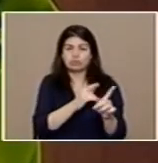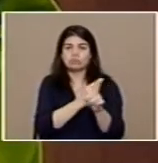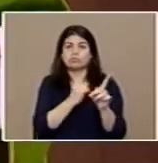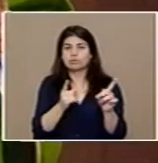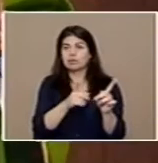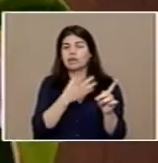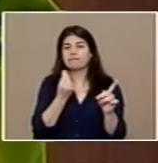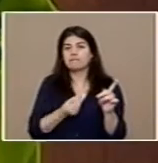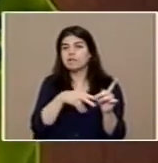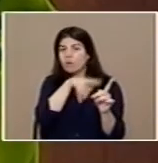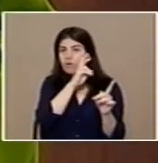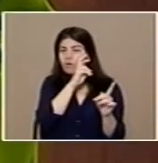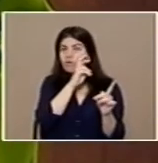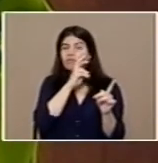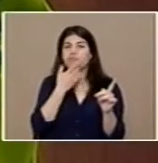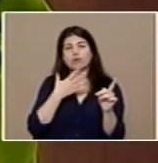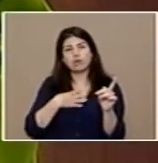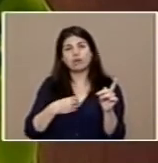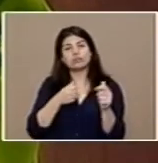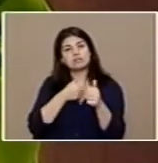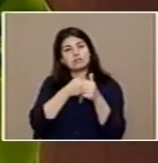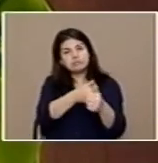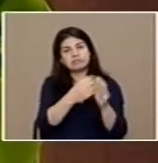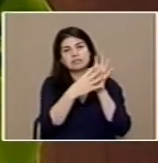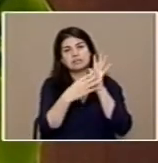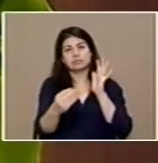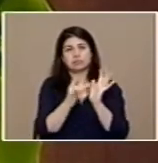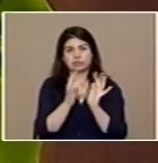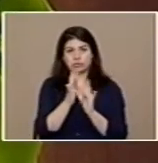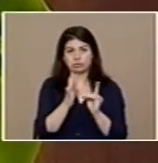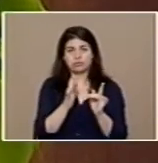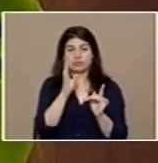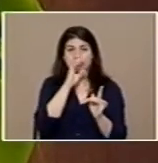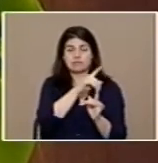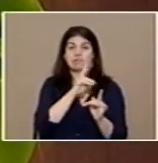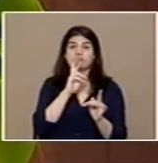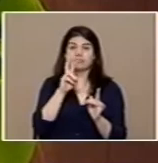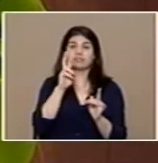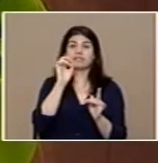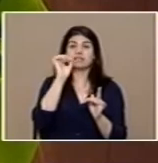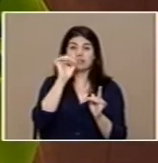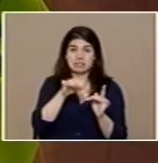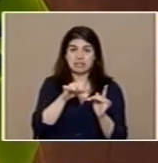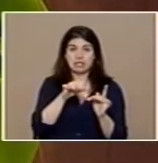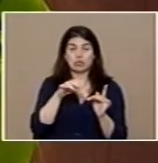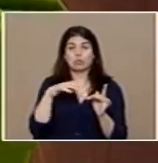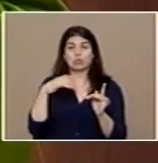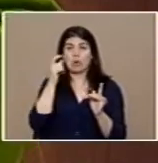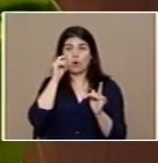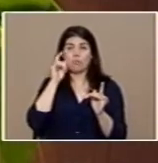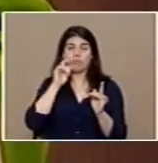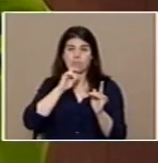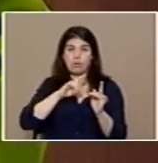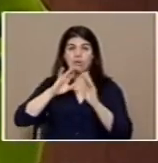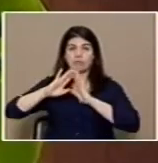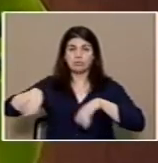a perder com estas palavras de Jesus eu ia ser a provocação queriam